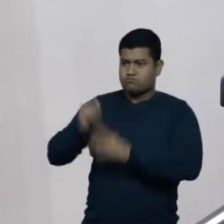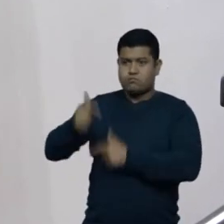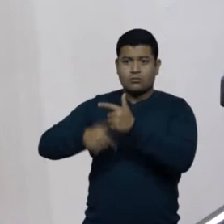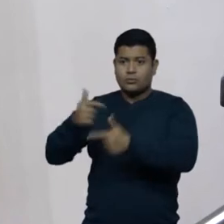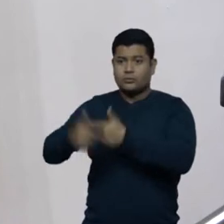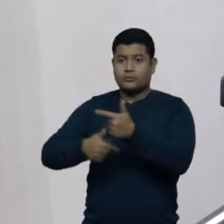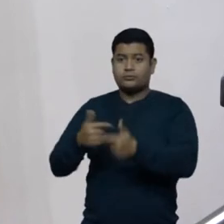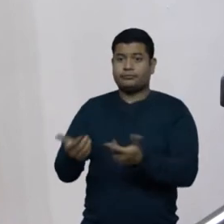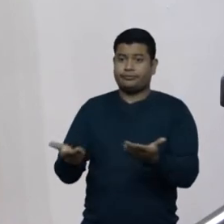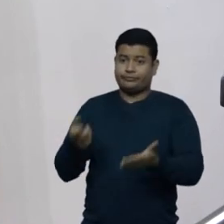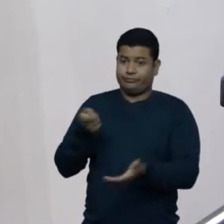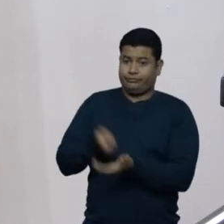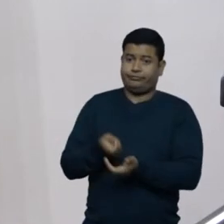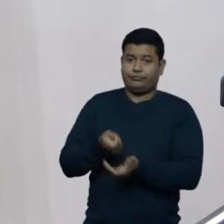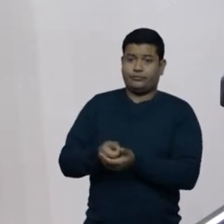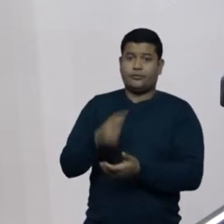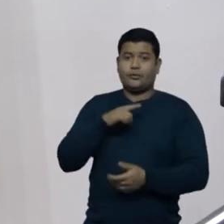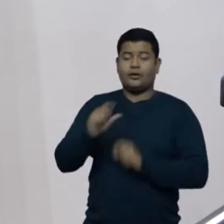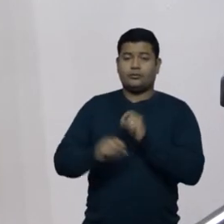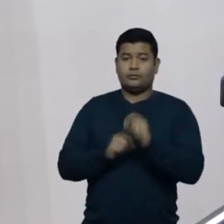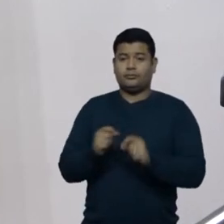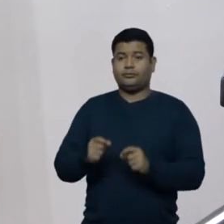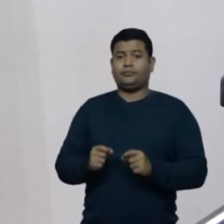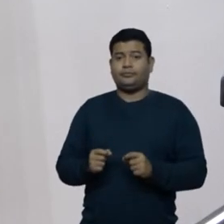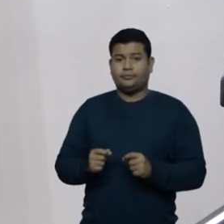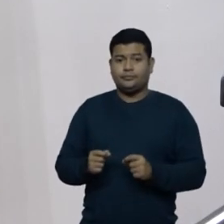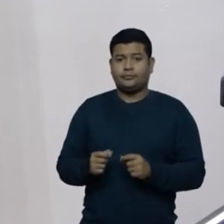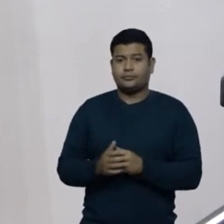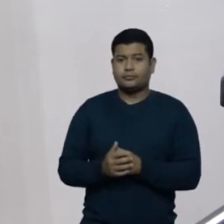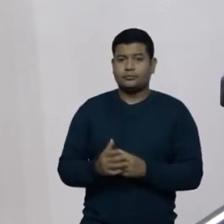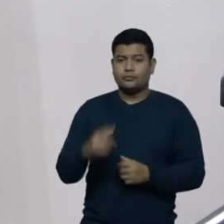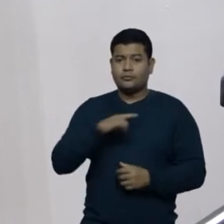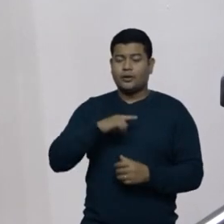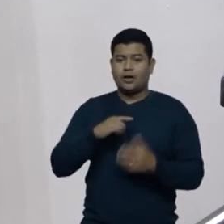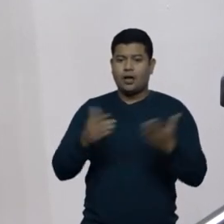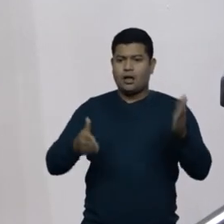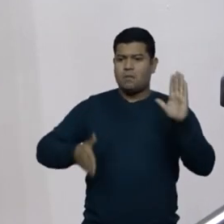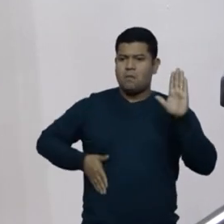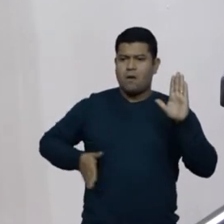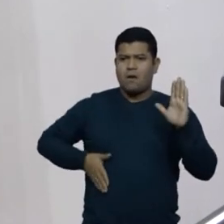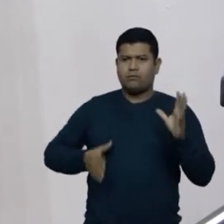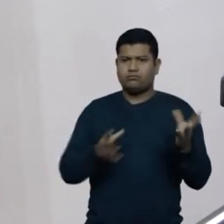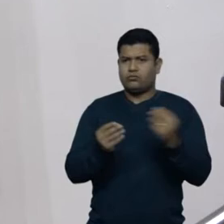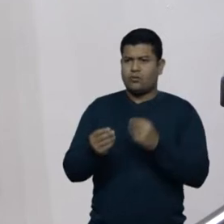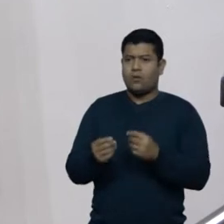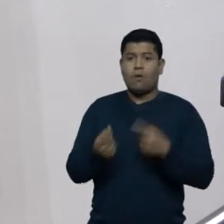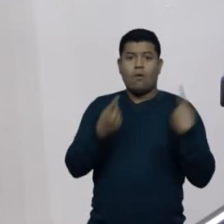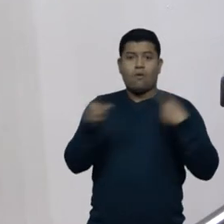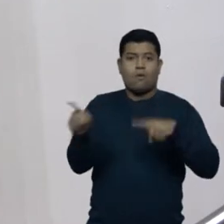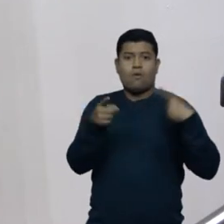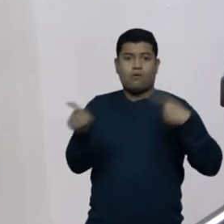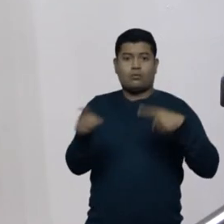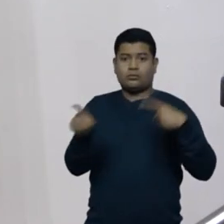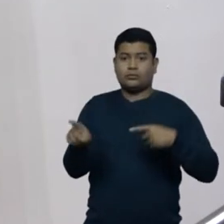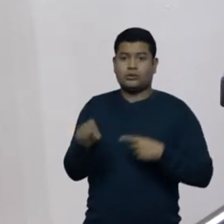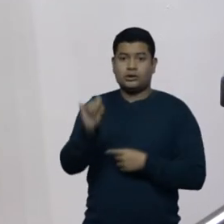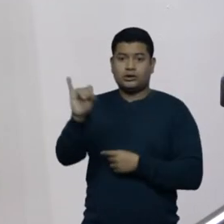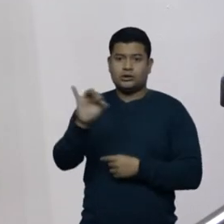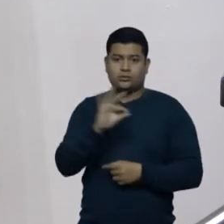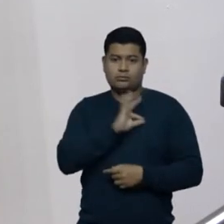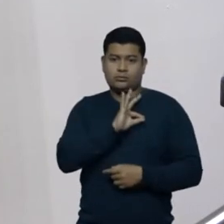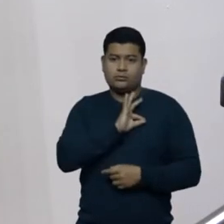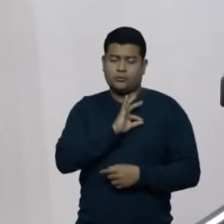obrigatoriamente, tem a resistência sempre da marginalidade. Se os policiais entrarem